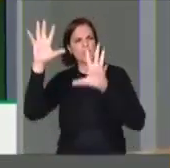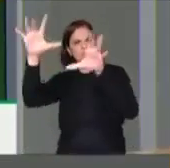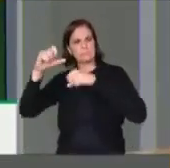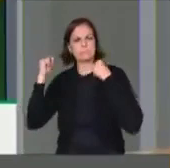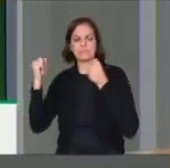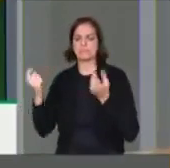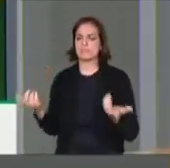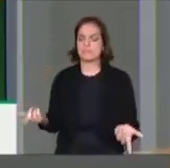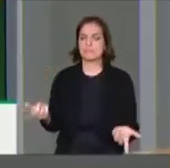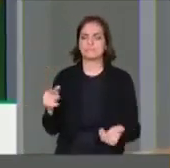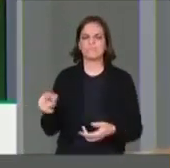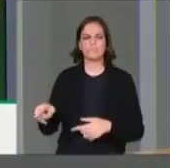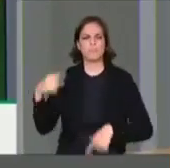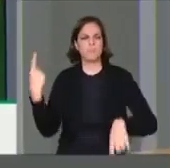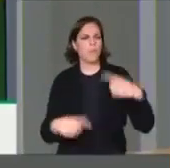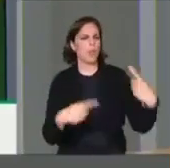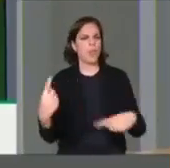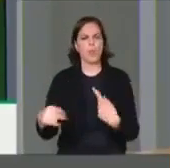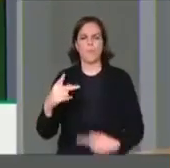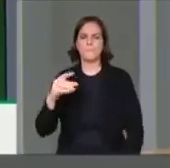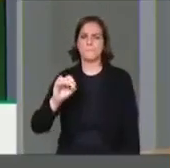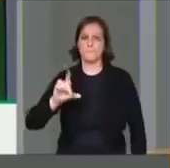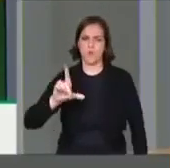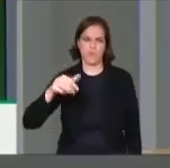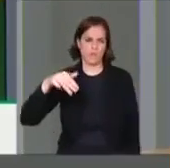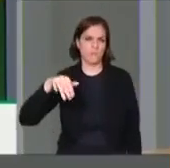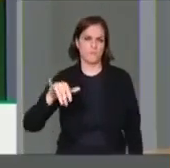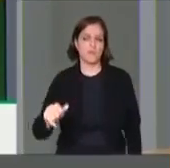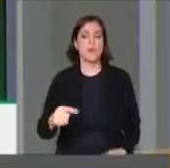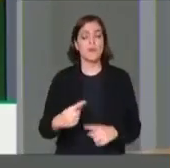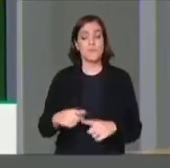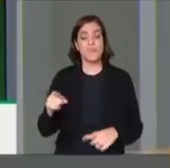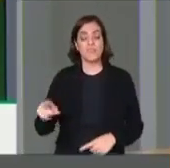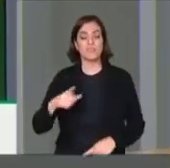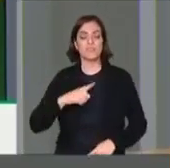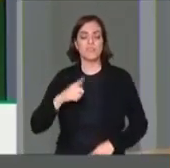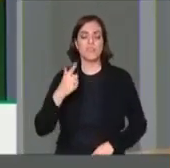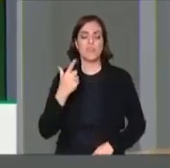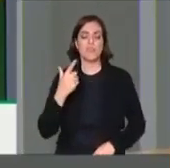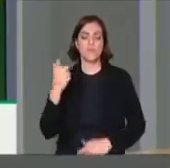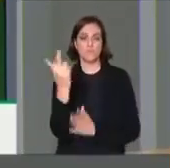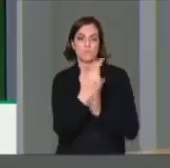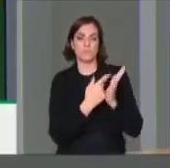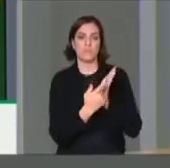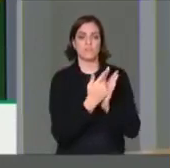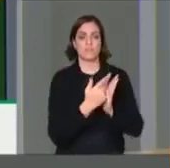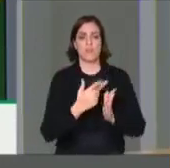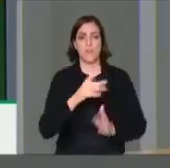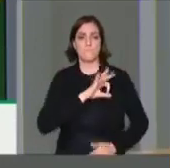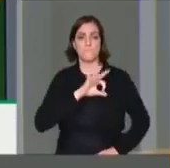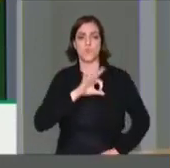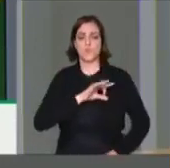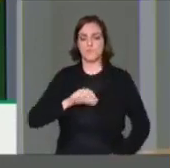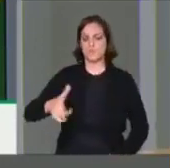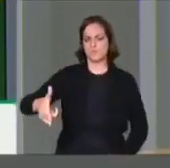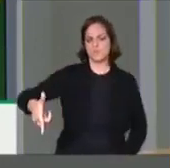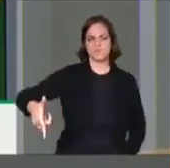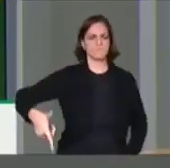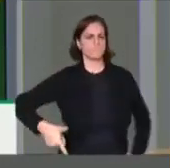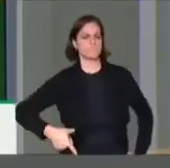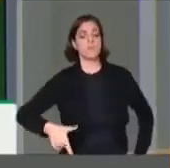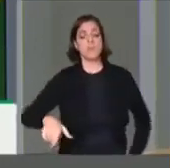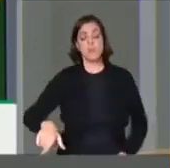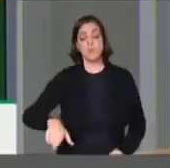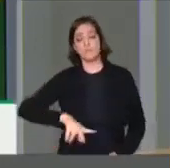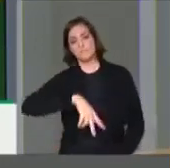da polêmica, que traz uma charge de um policial militar, um corpo de um negro morto com o título Genocídio da